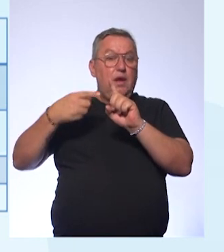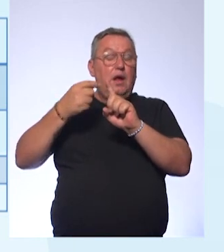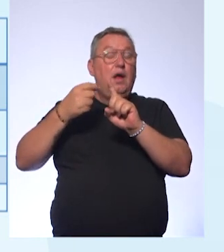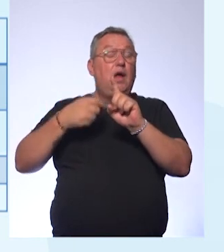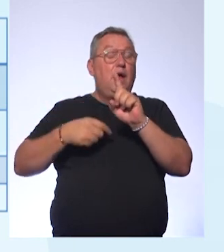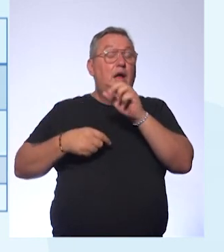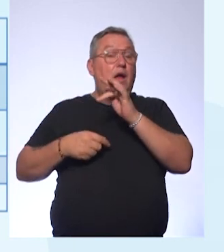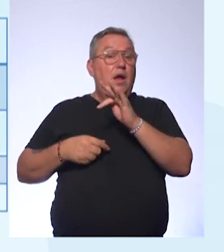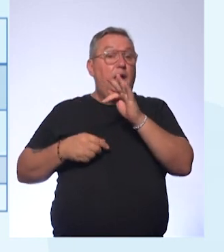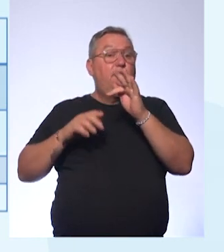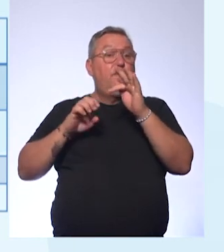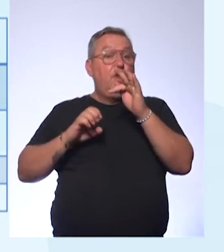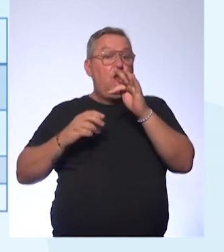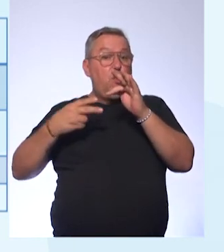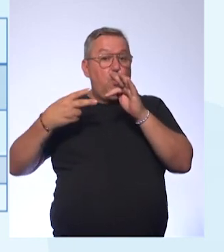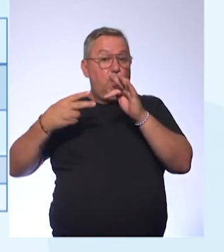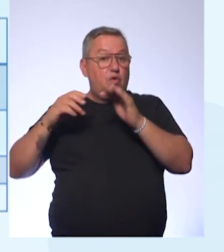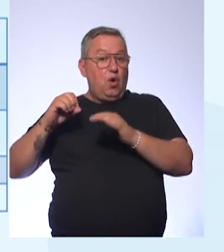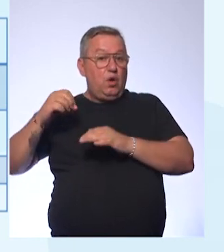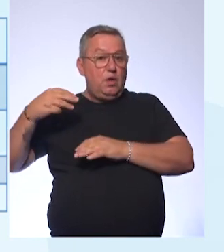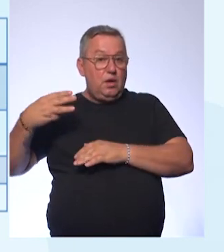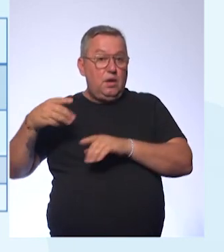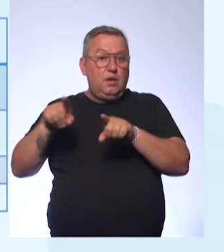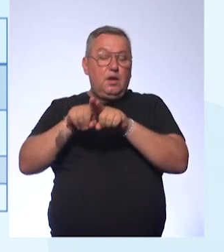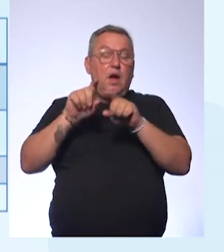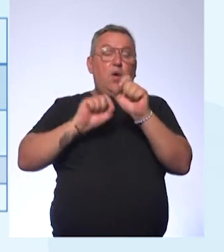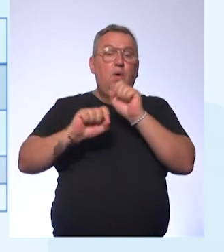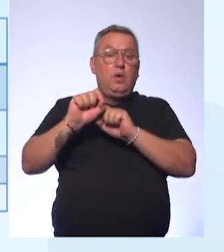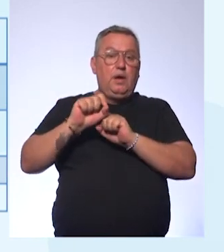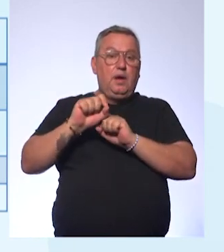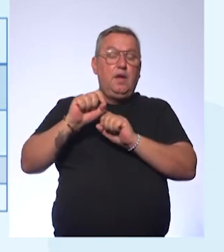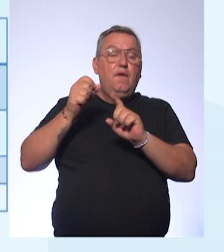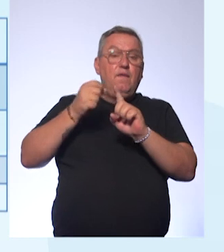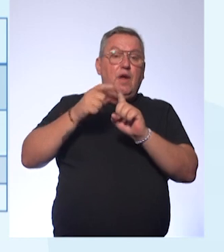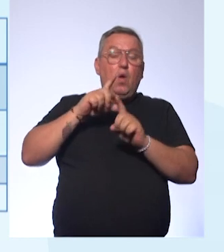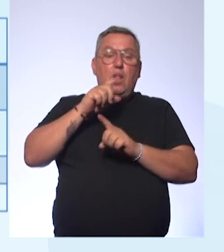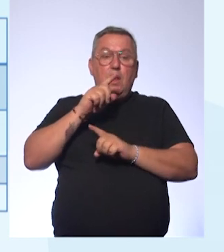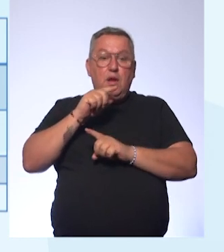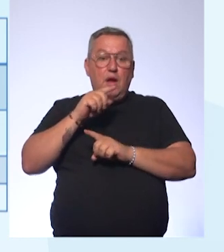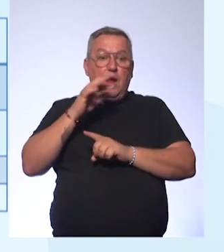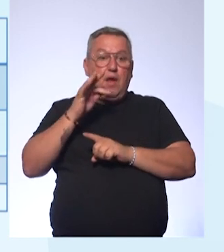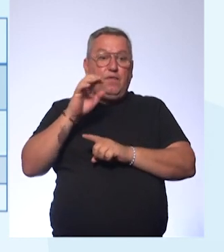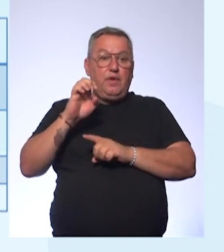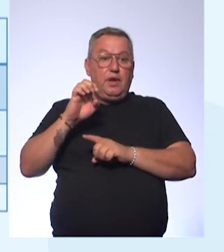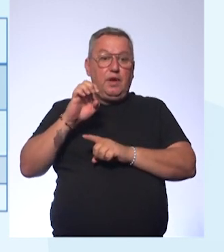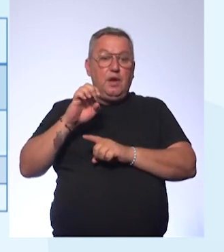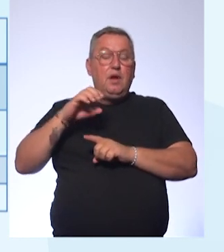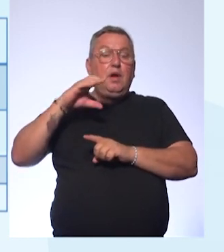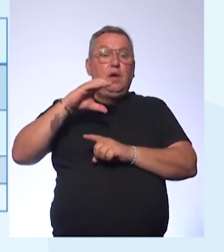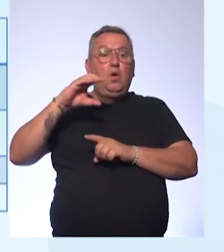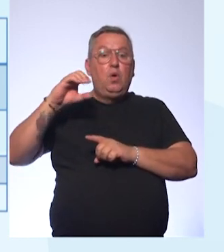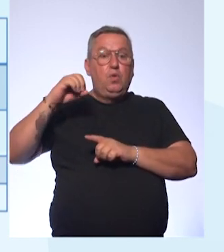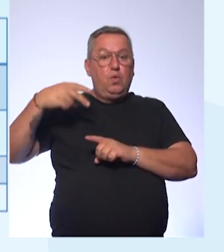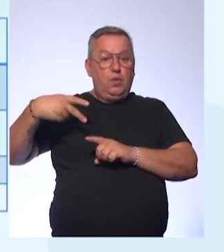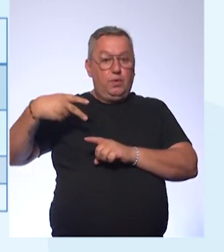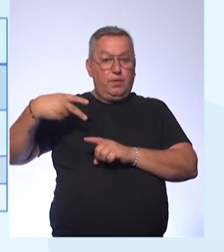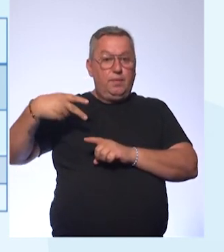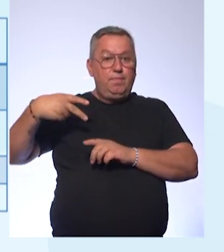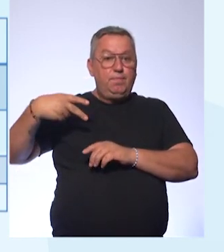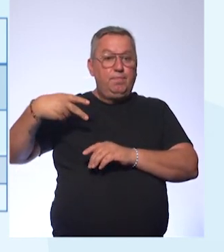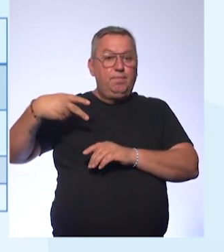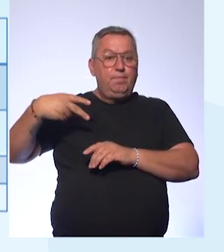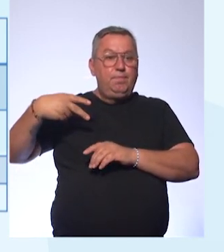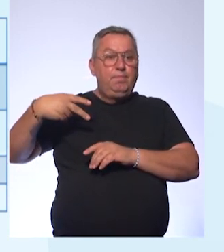Fe2O3, extraído do minério de ferro, e terá como produtos ferro líquido, Fe, e o gás dióxido de carbono,